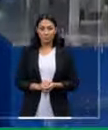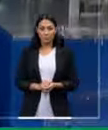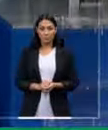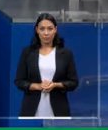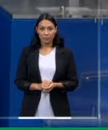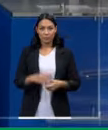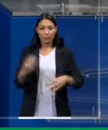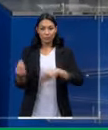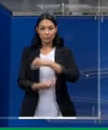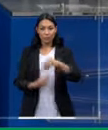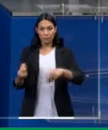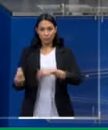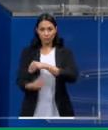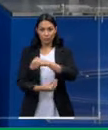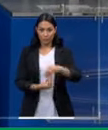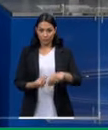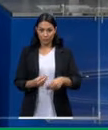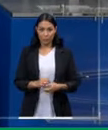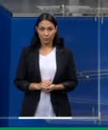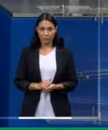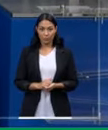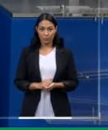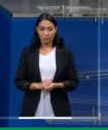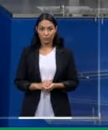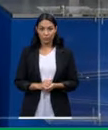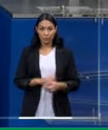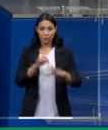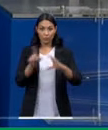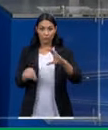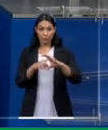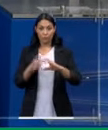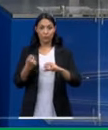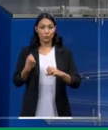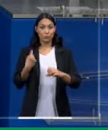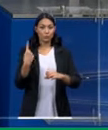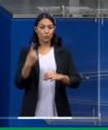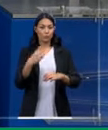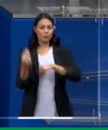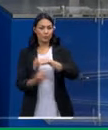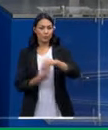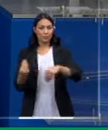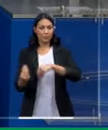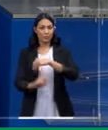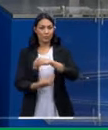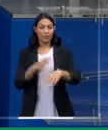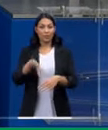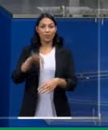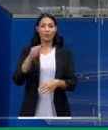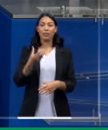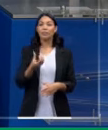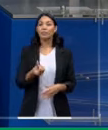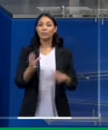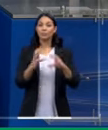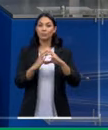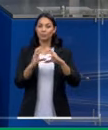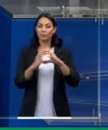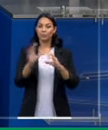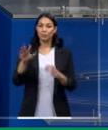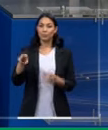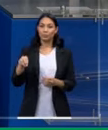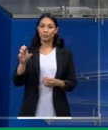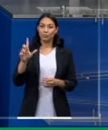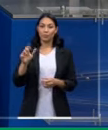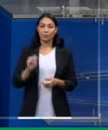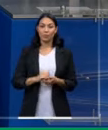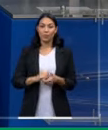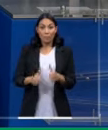Bolas sendo misturadas aqui no nosso globo número 1. Vamos sortear 6 números da Mega Sena. Já vem o